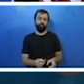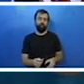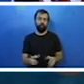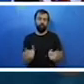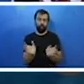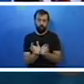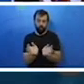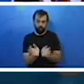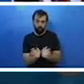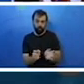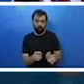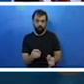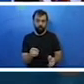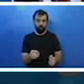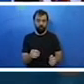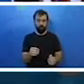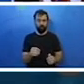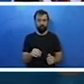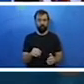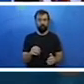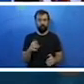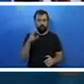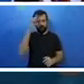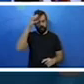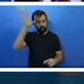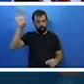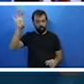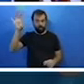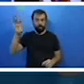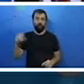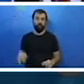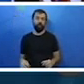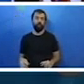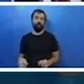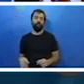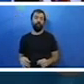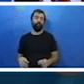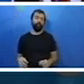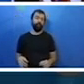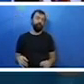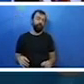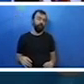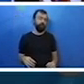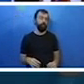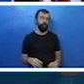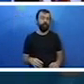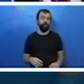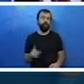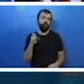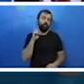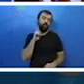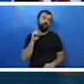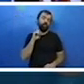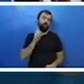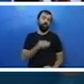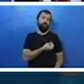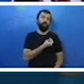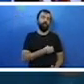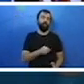deveriam mudar a situação de Minas Gerais. Isso aqui foi consequência dessas informações.